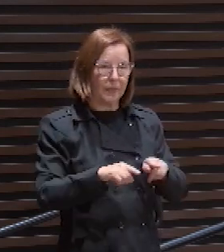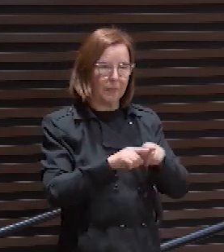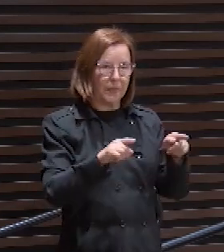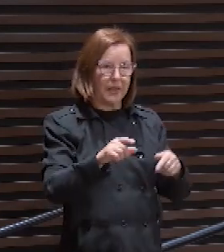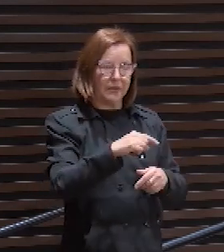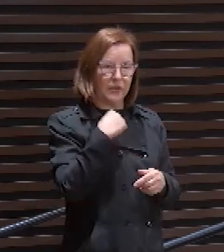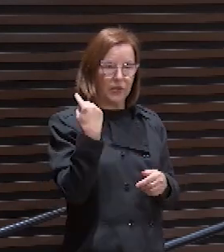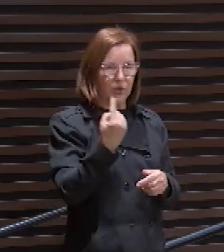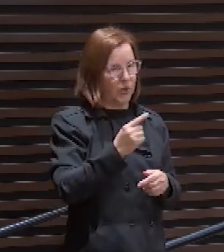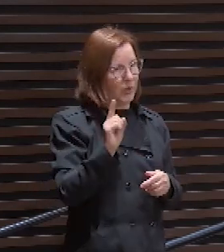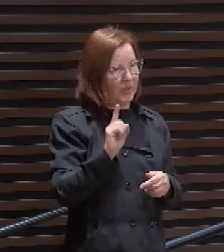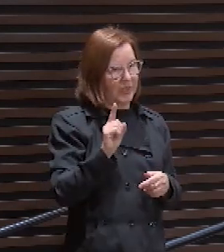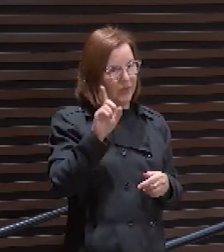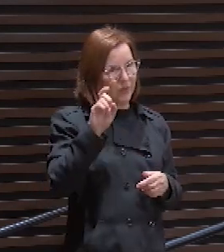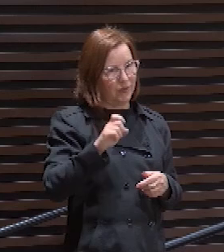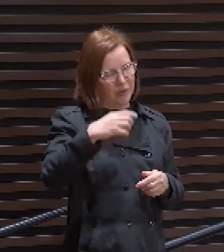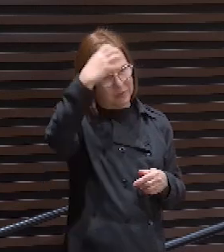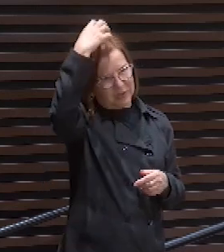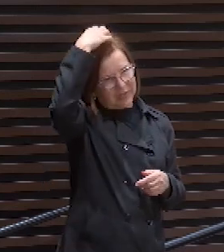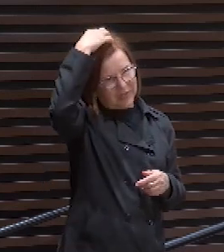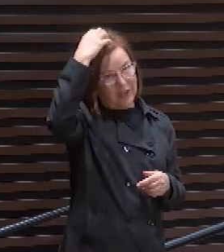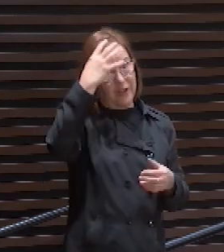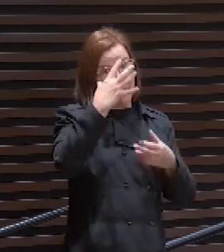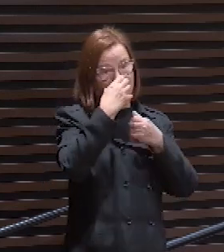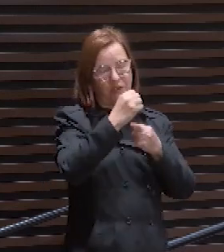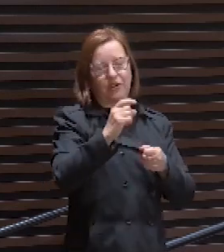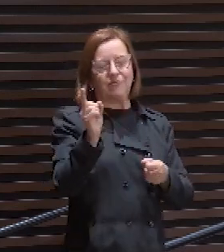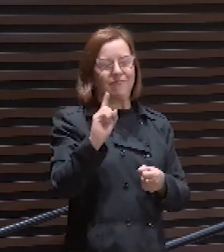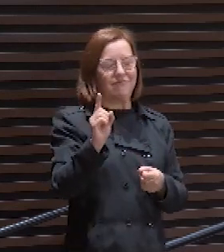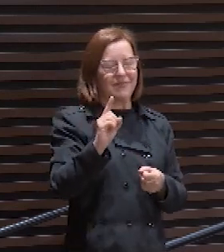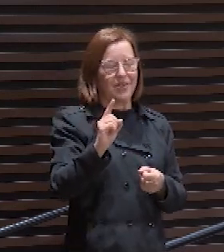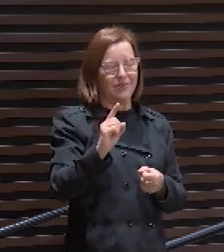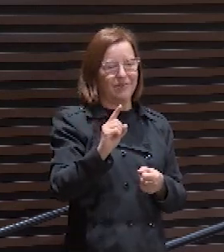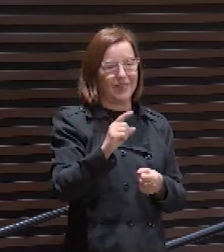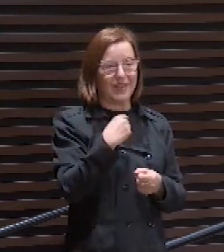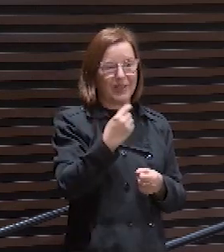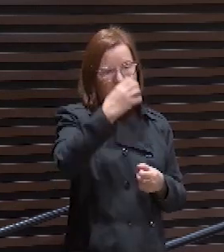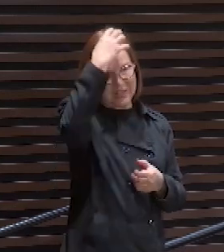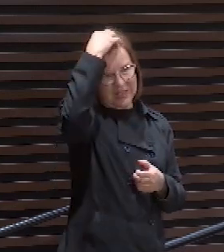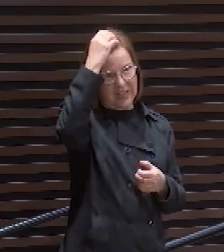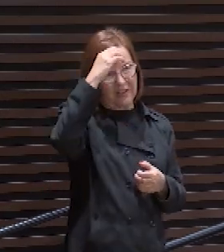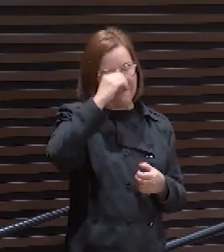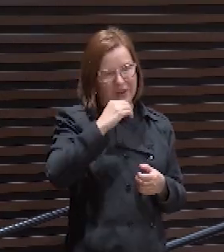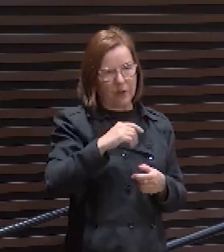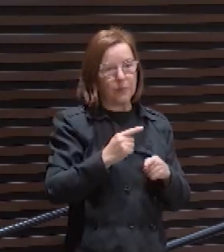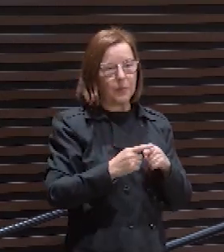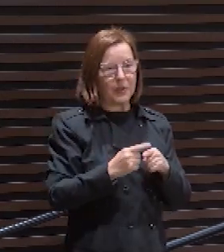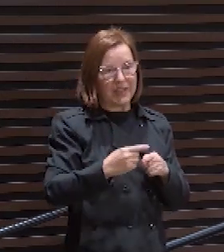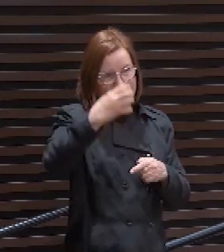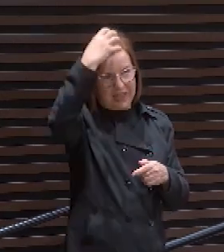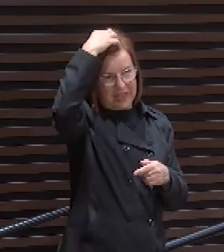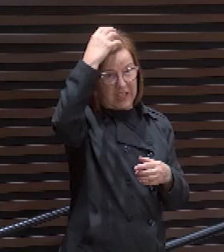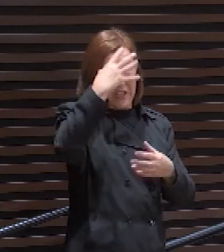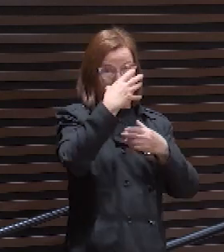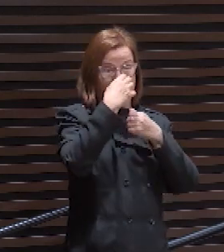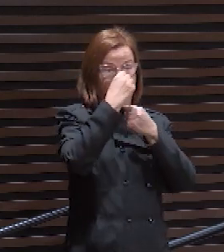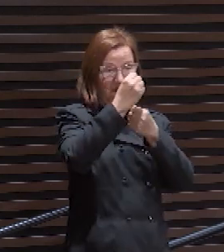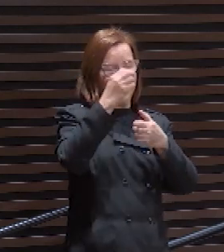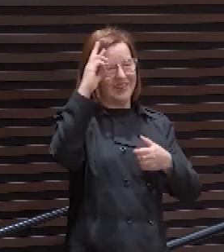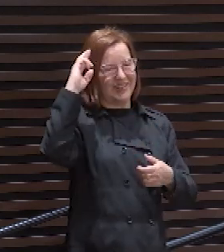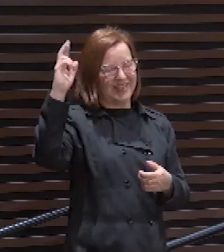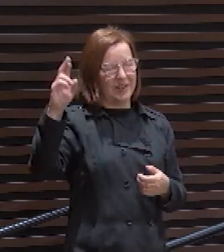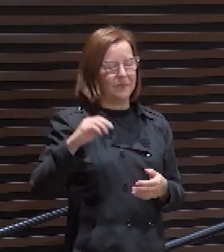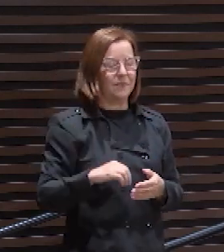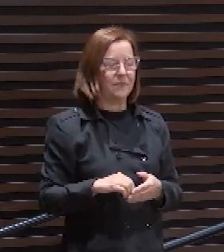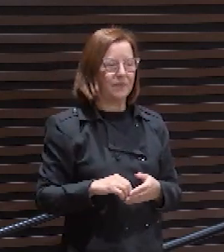rei forte, nós somos o rei fraco, porque rei forte é o Senhor. E irmãos,